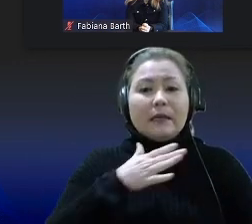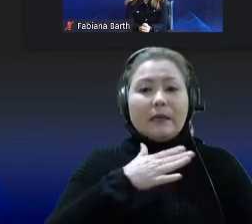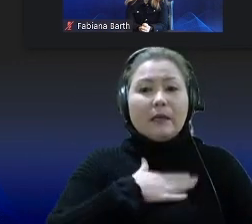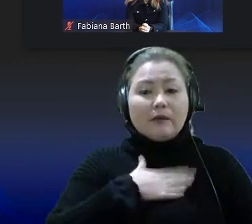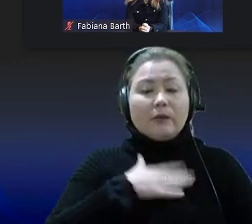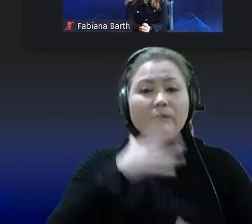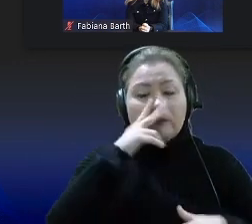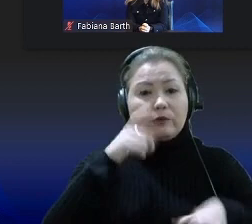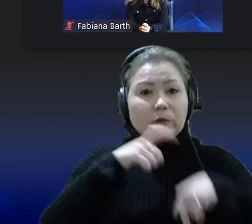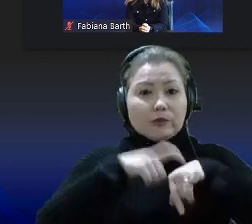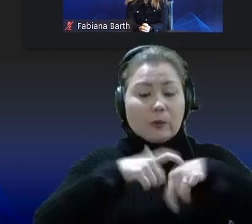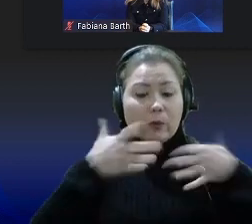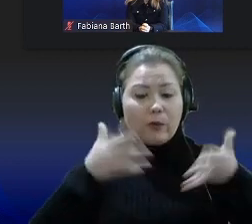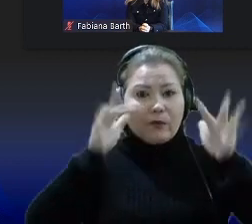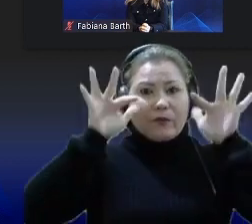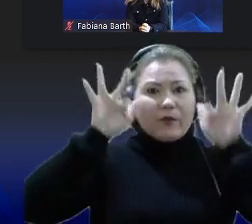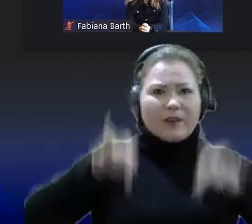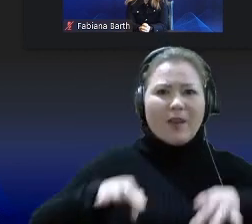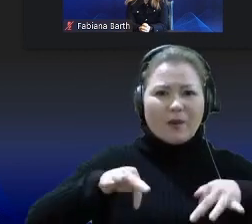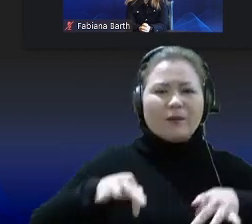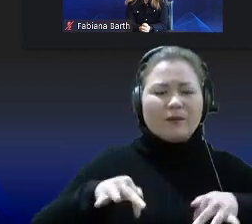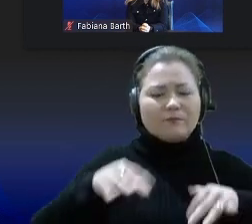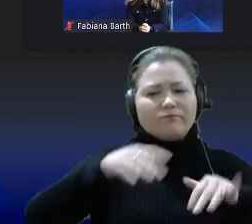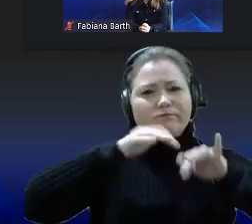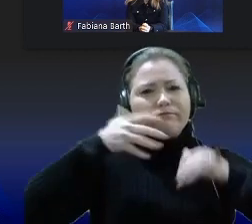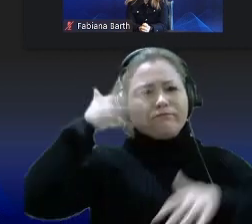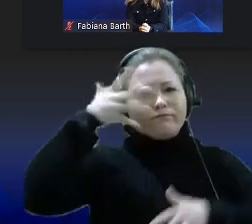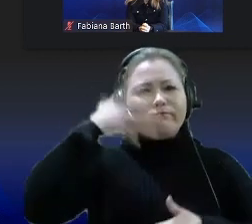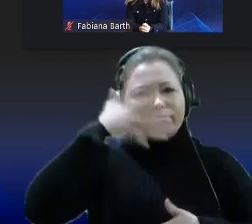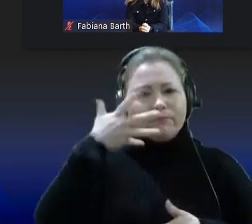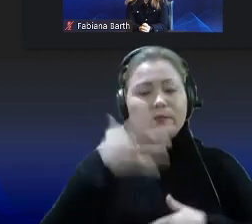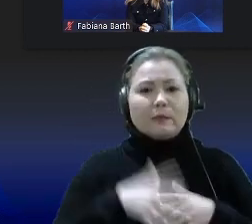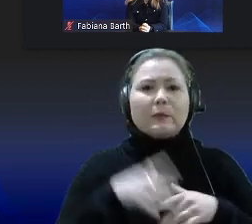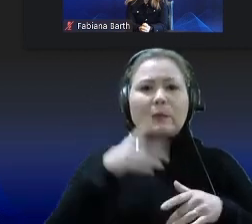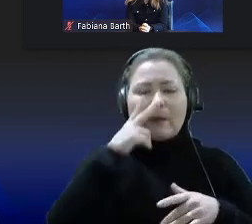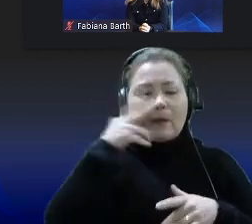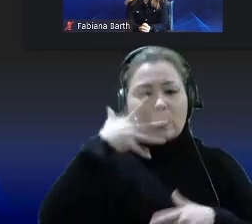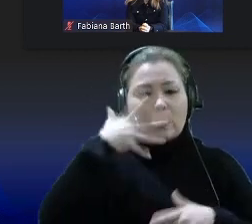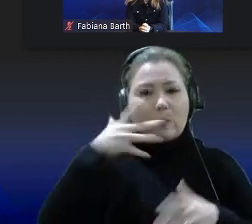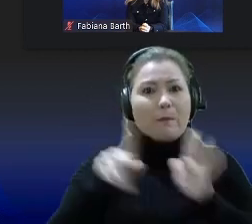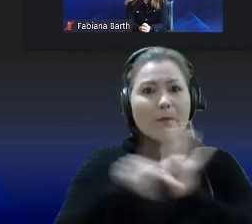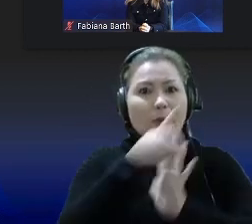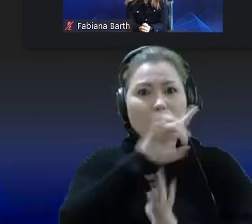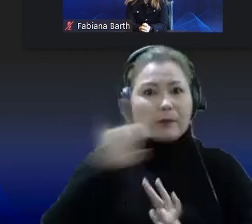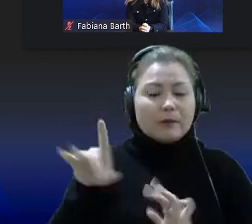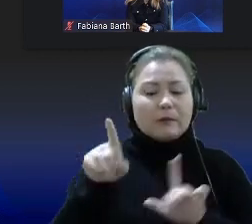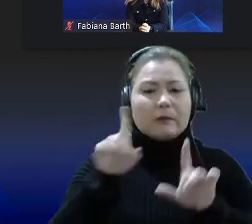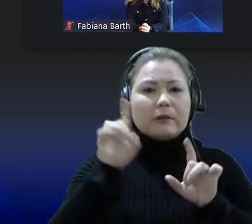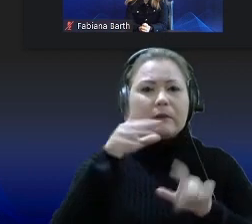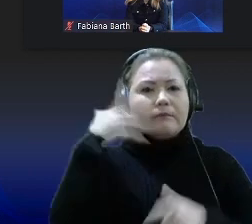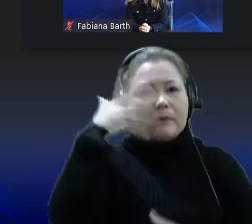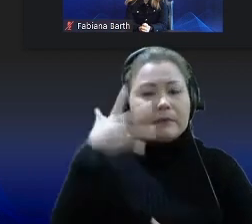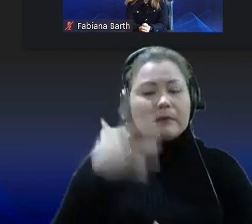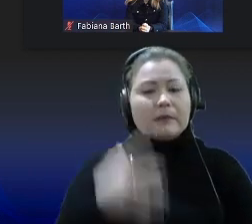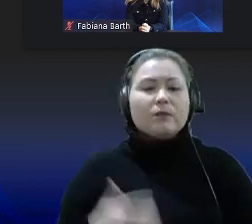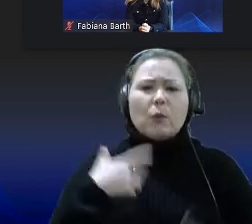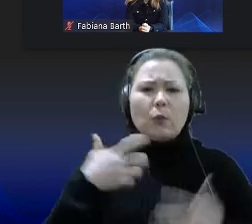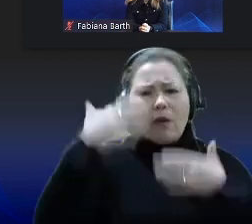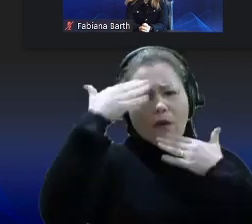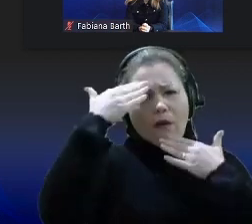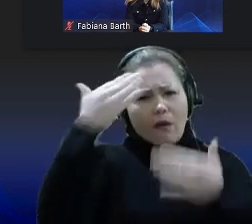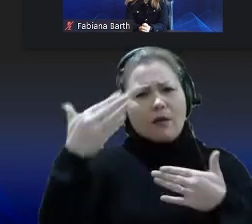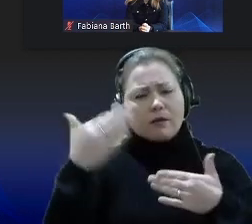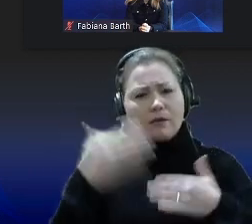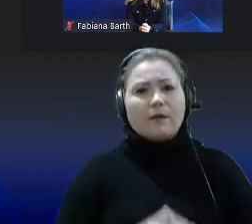Chegamos, então, ao final das manifestações dos palestrantes e dos debatedores. Eu quero